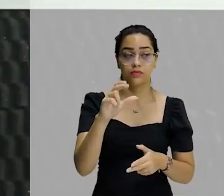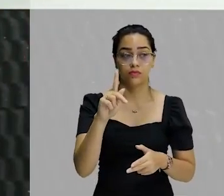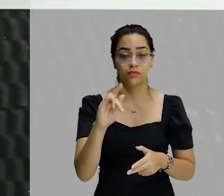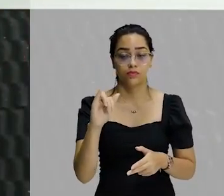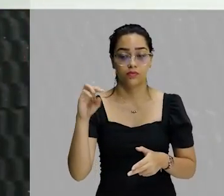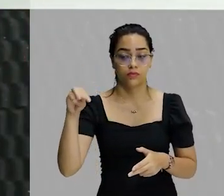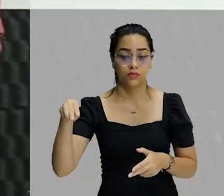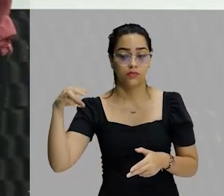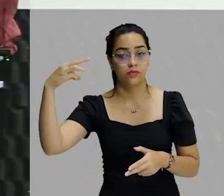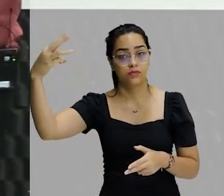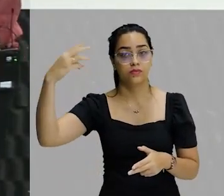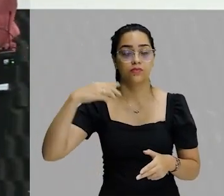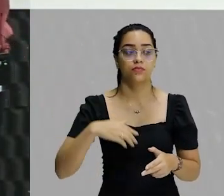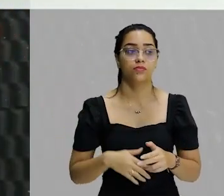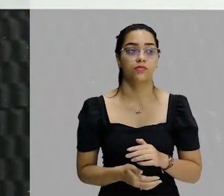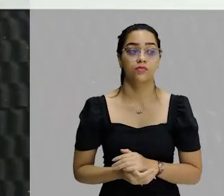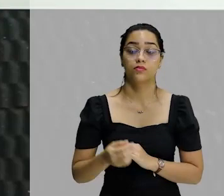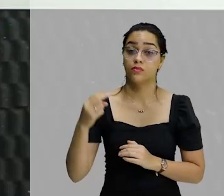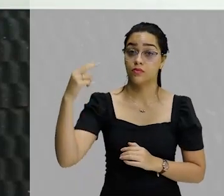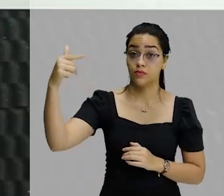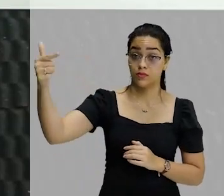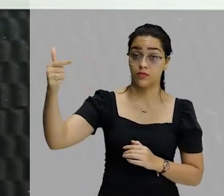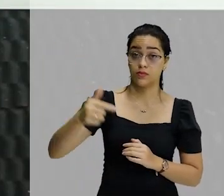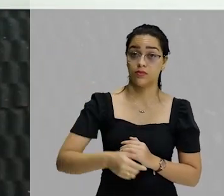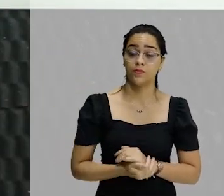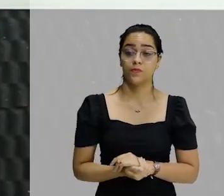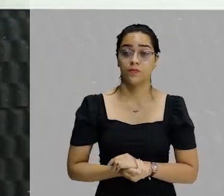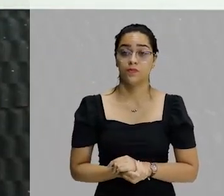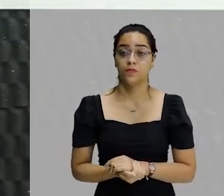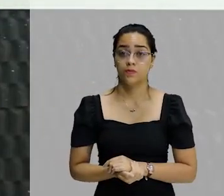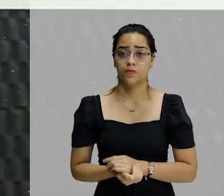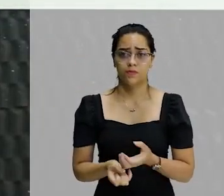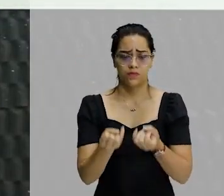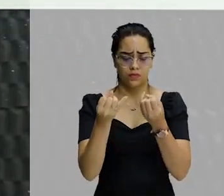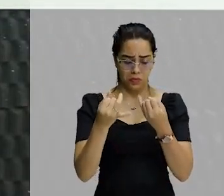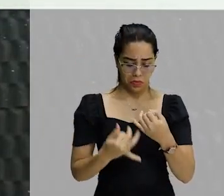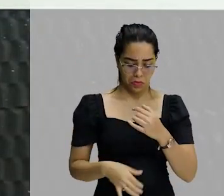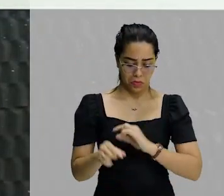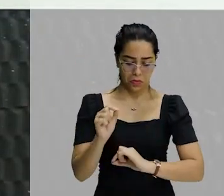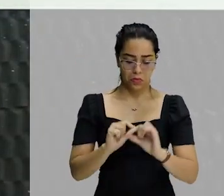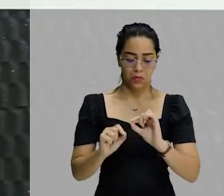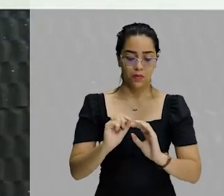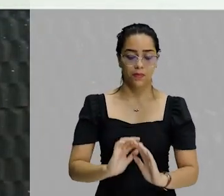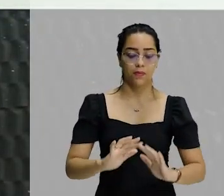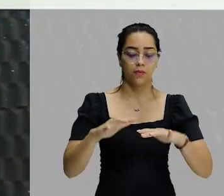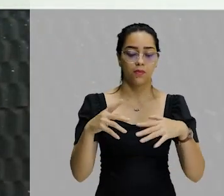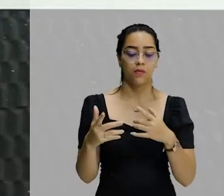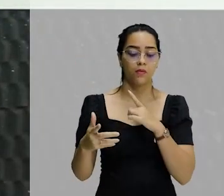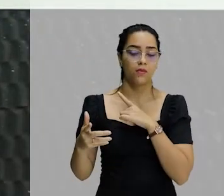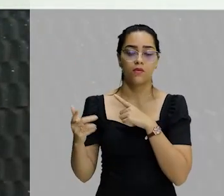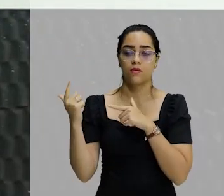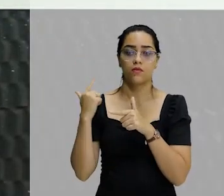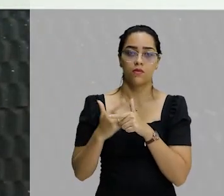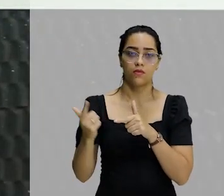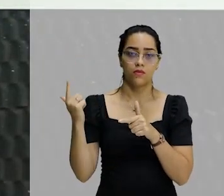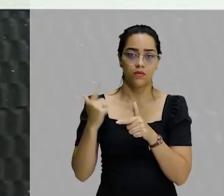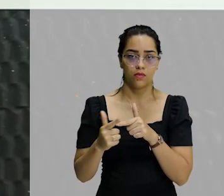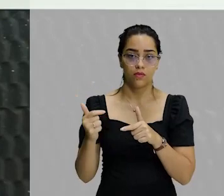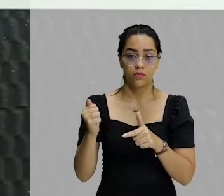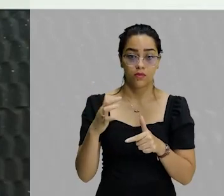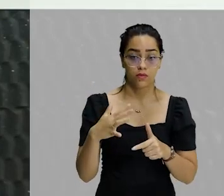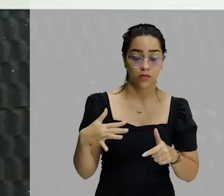576 π centímetros quadrados. Olha só, ele está informando aqui quais são os dados do problema. Ele está falando que a